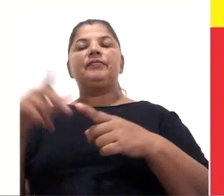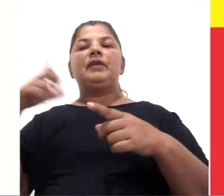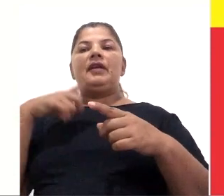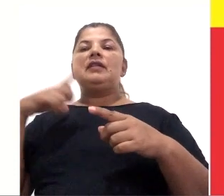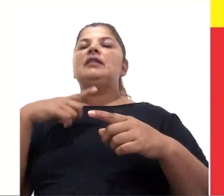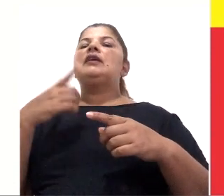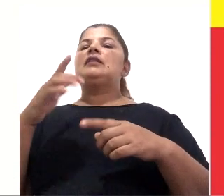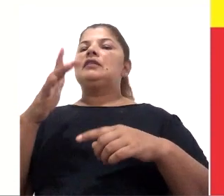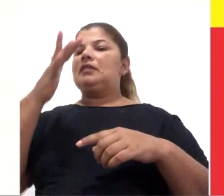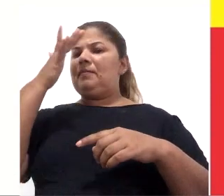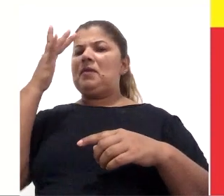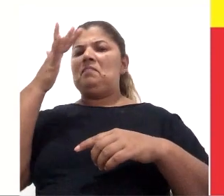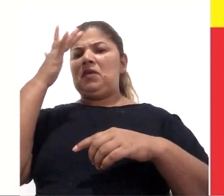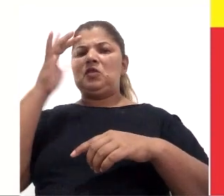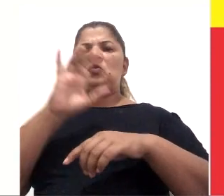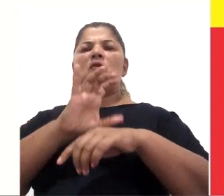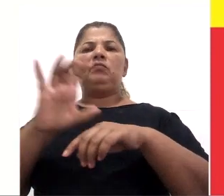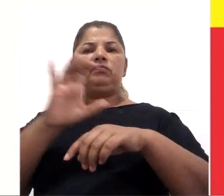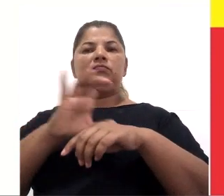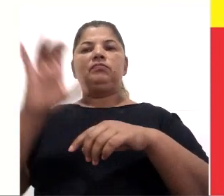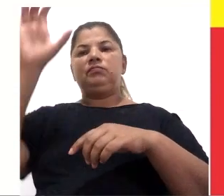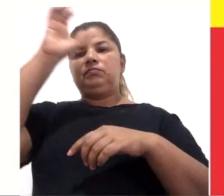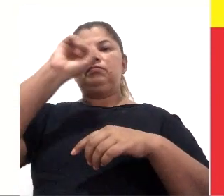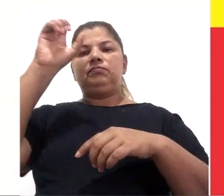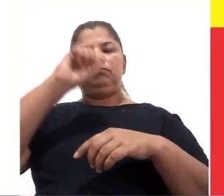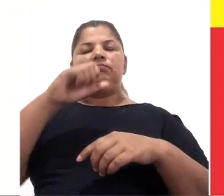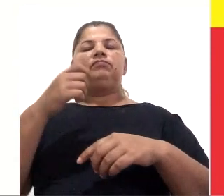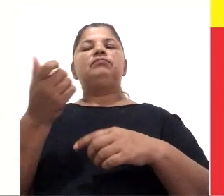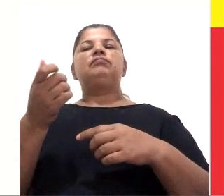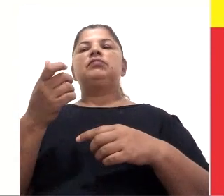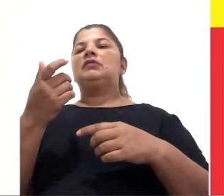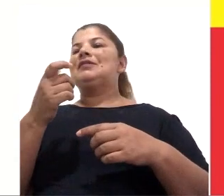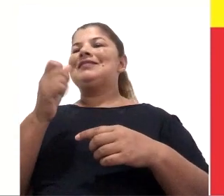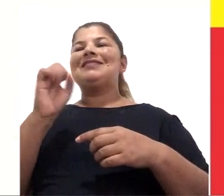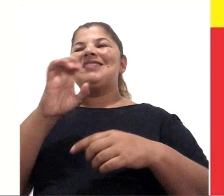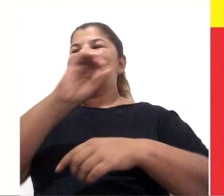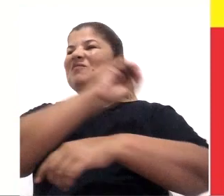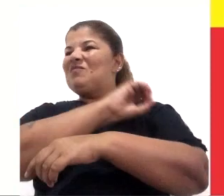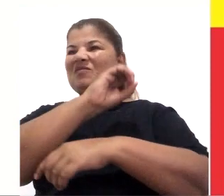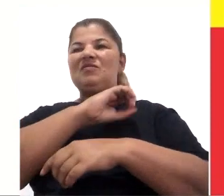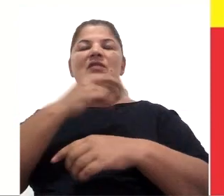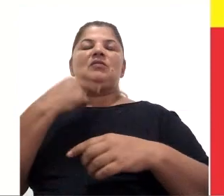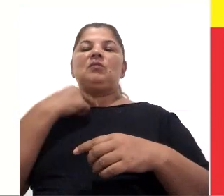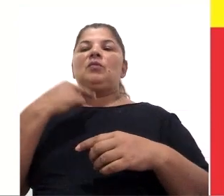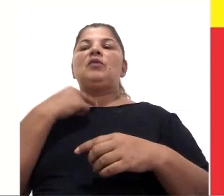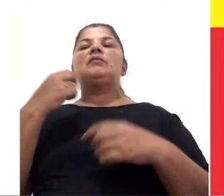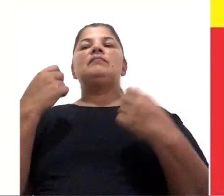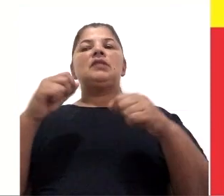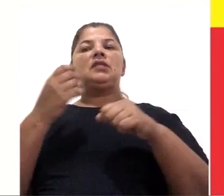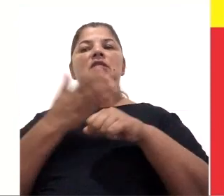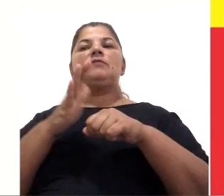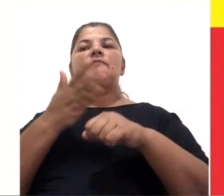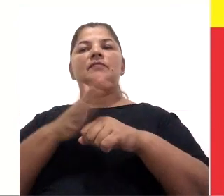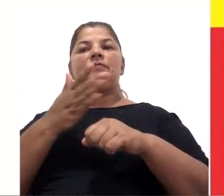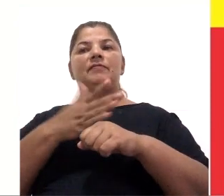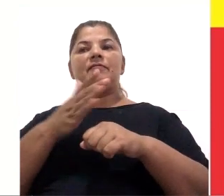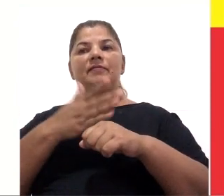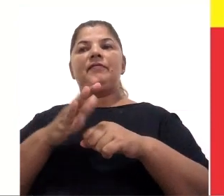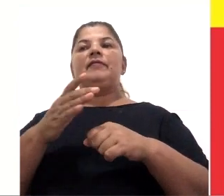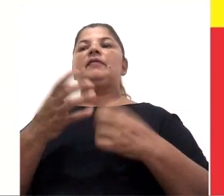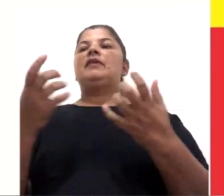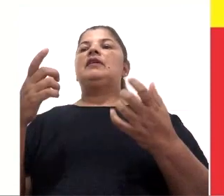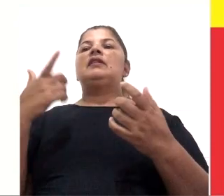A gente vai ter também uma mão de obra qualificada. O trabalhador não pode ser aquele trabalhador que não estudou, que não sabe o que esteja fazendo. Não temos